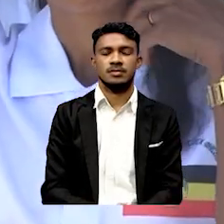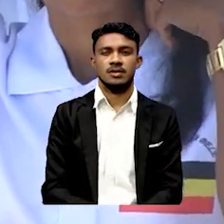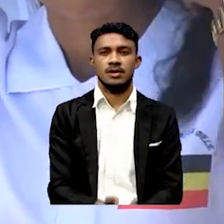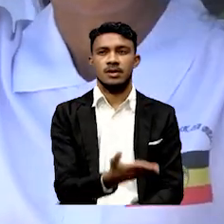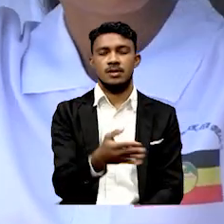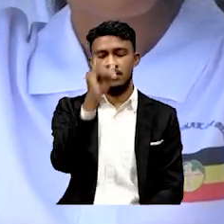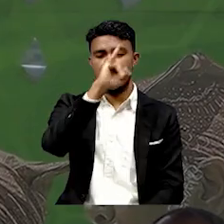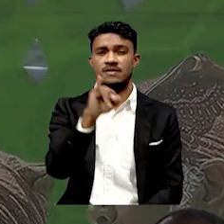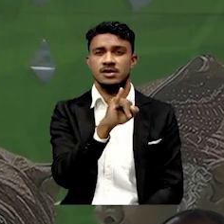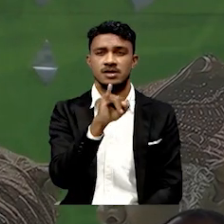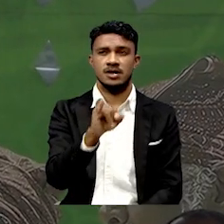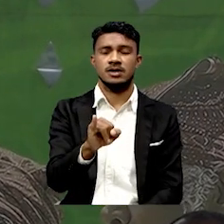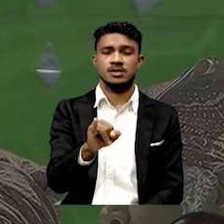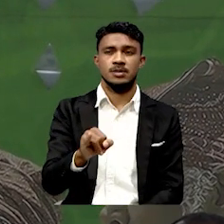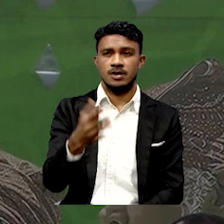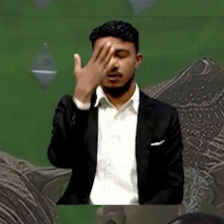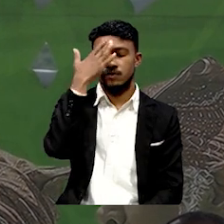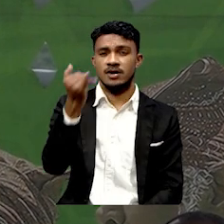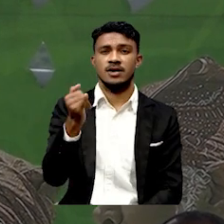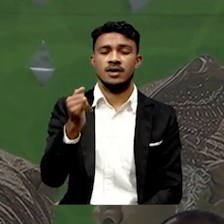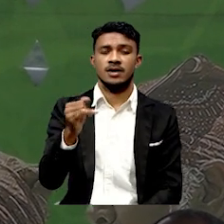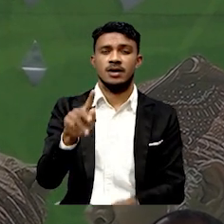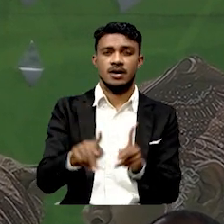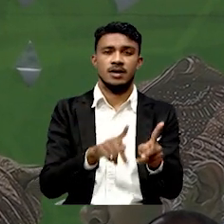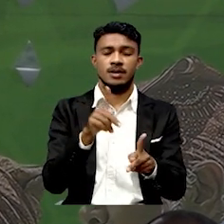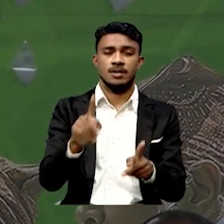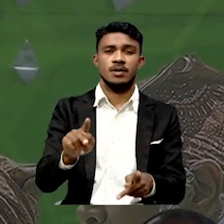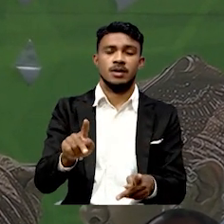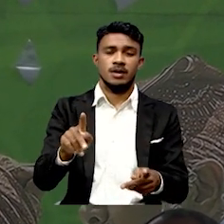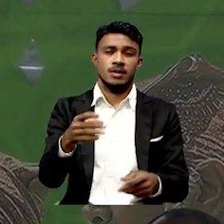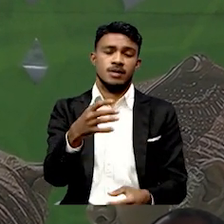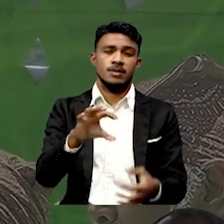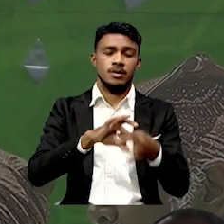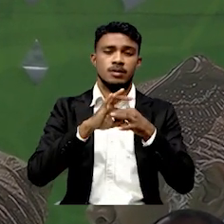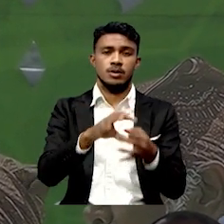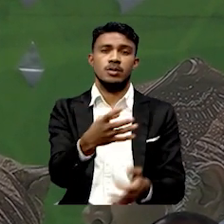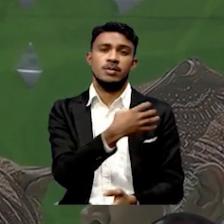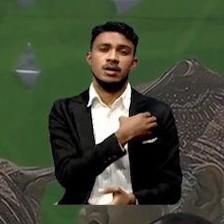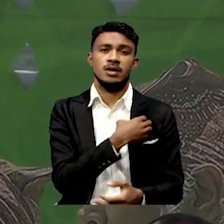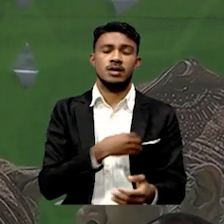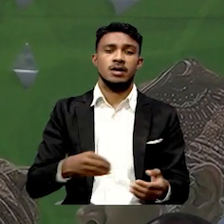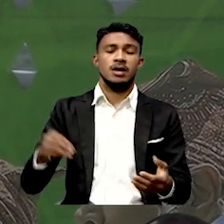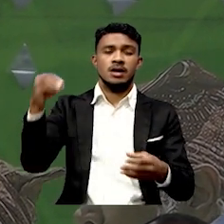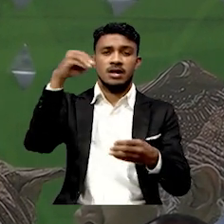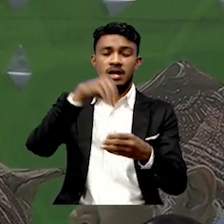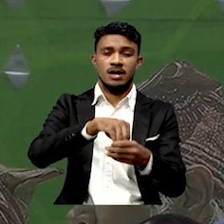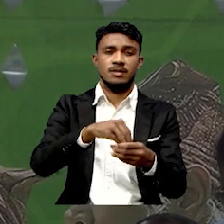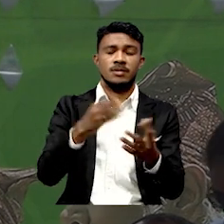Investigação para cansar marca elementos PNTL para fare Parlamento Lara e a